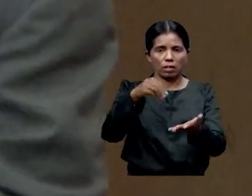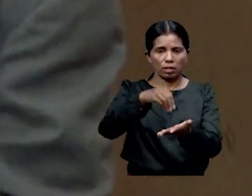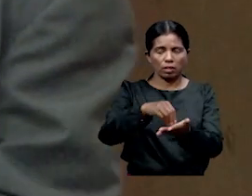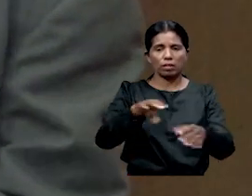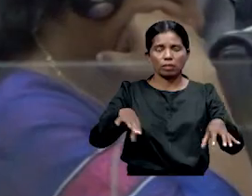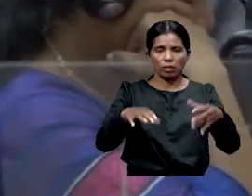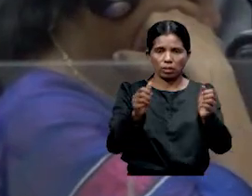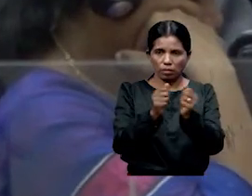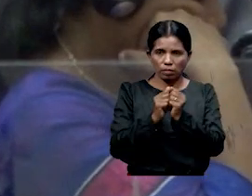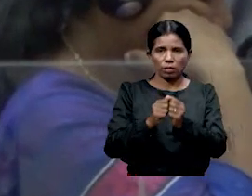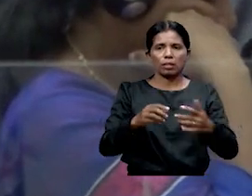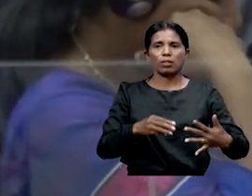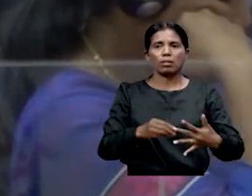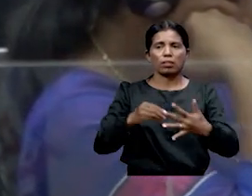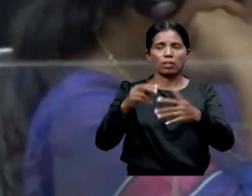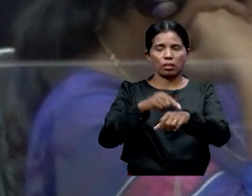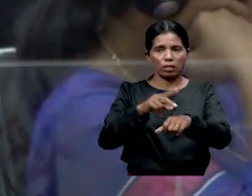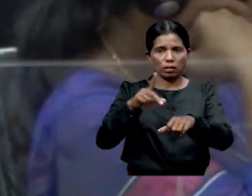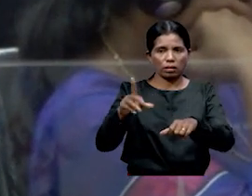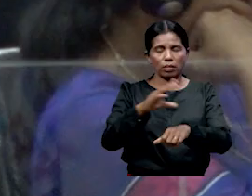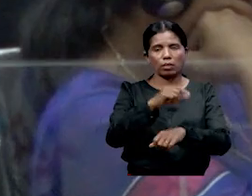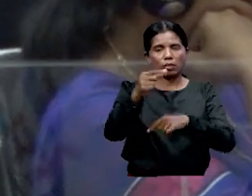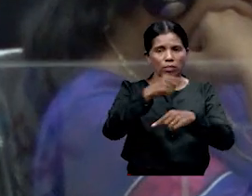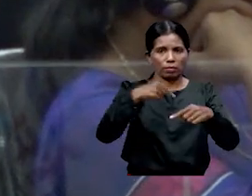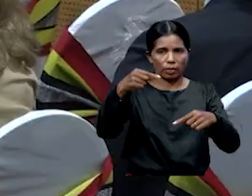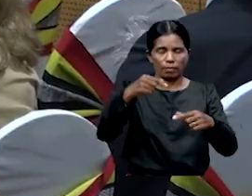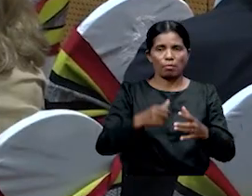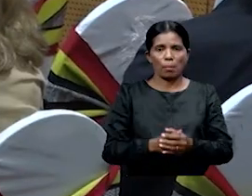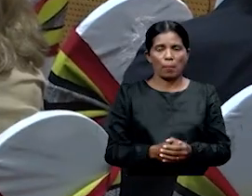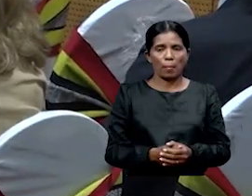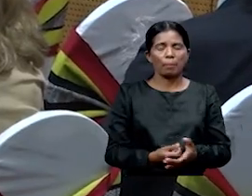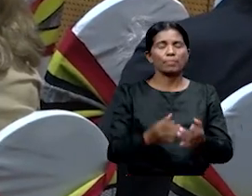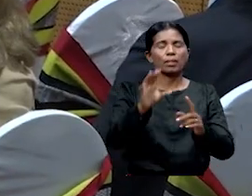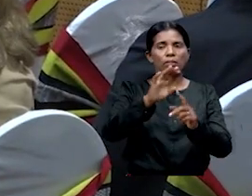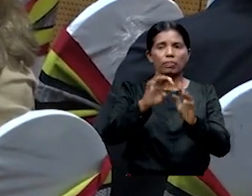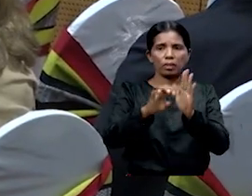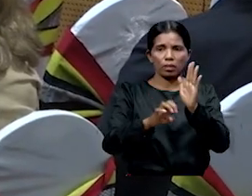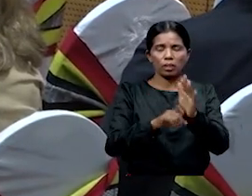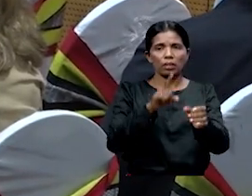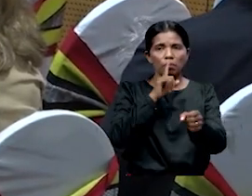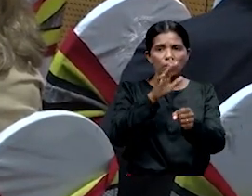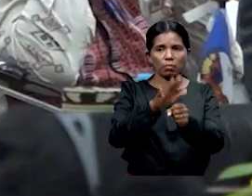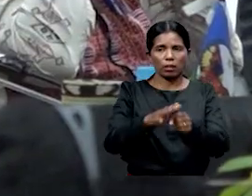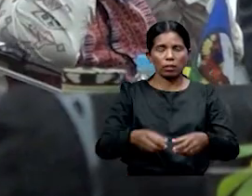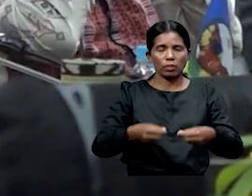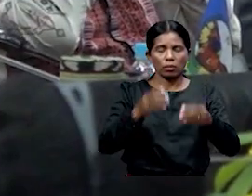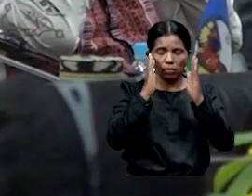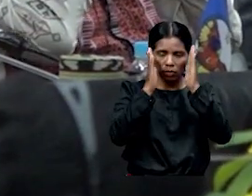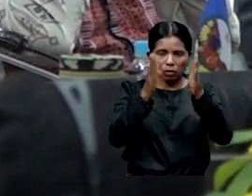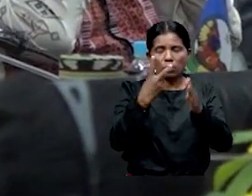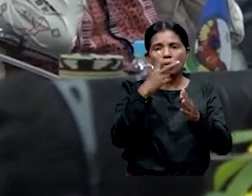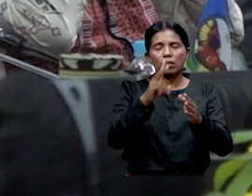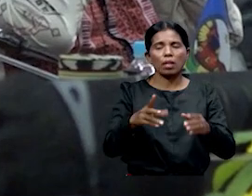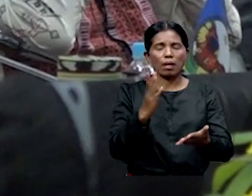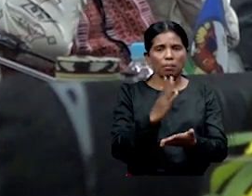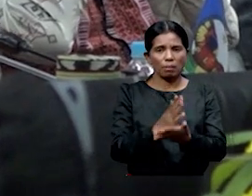relação na externa e a nível regional no global a lembra dessa história negócio promete ser foca owens a combater